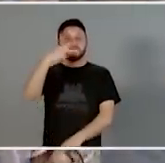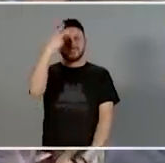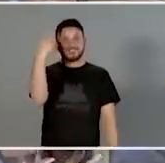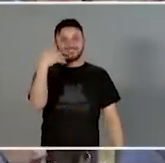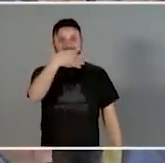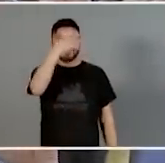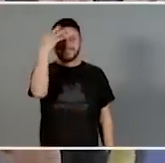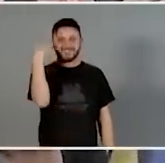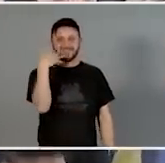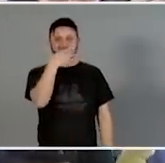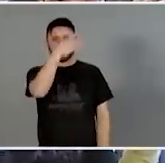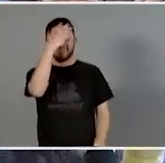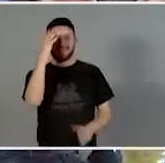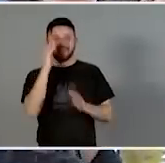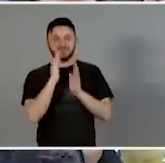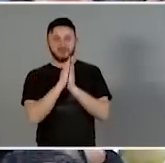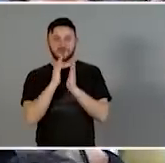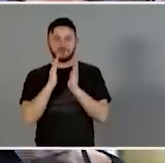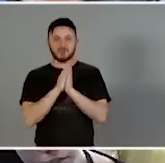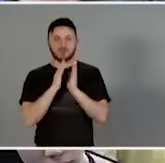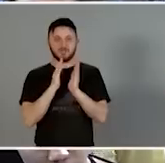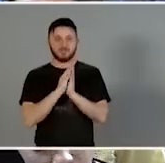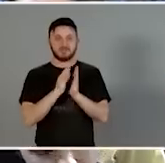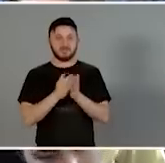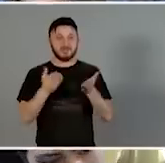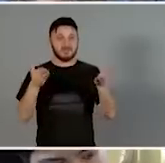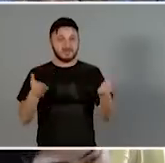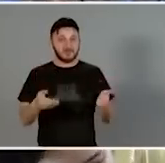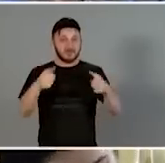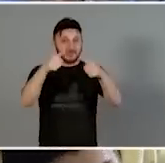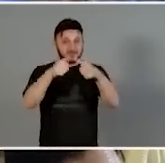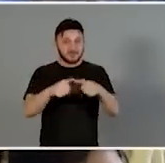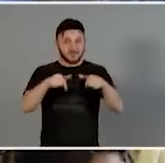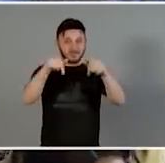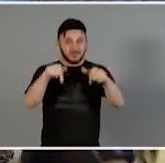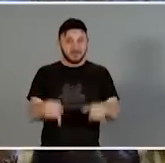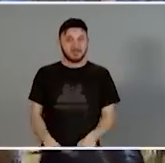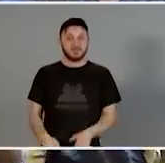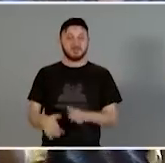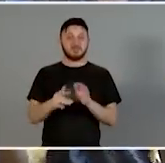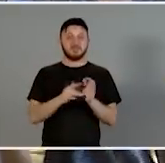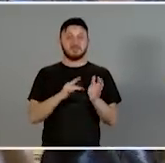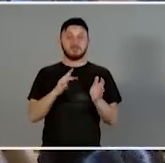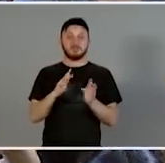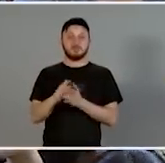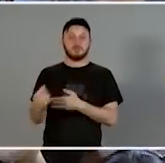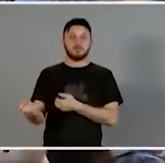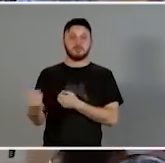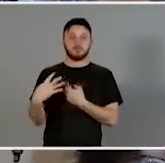24 horas e aqui nos ensinou: